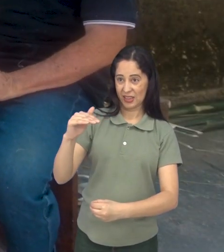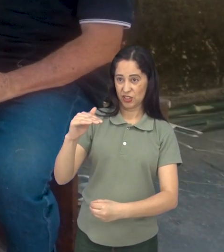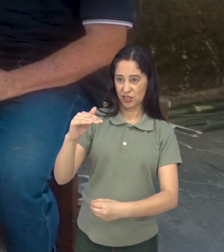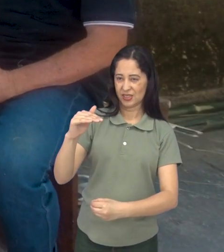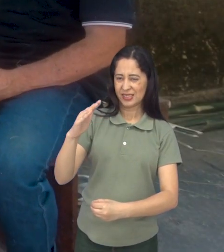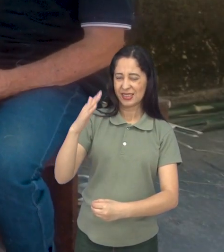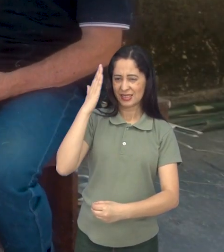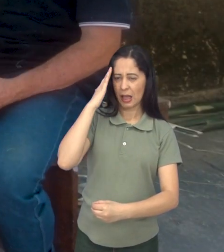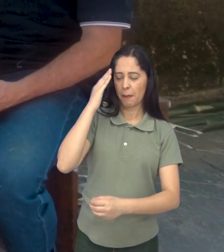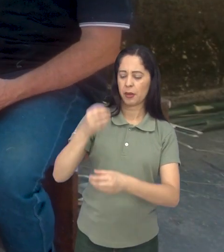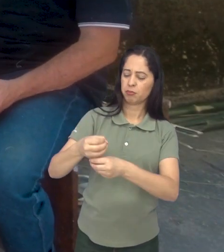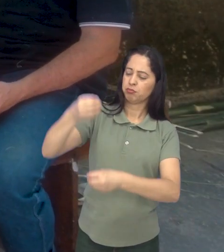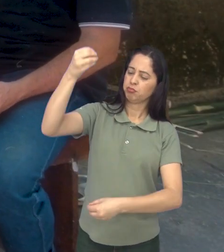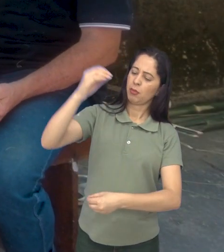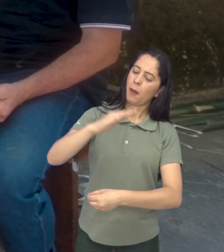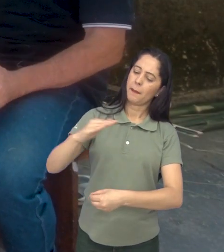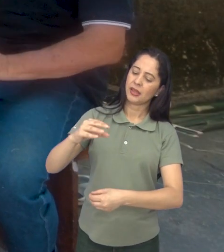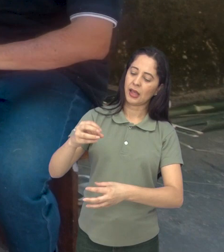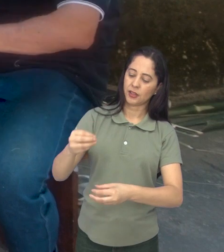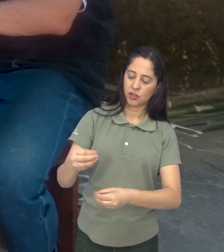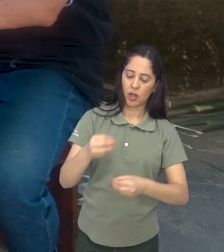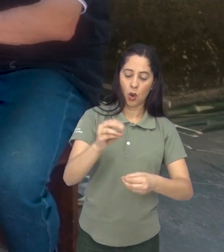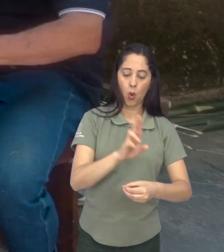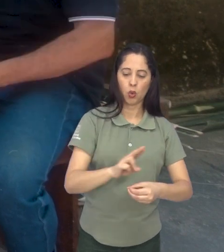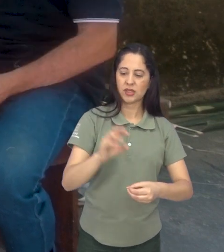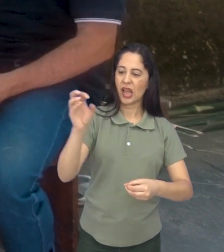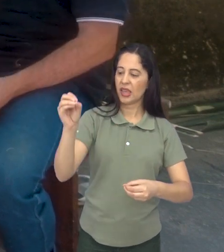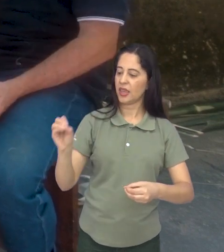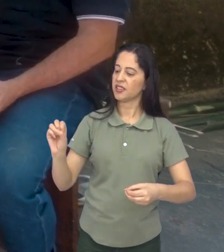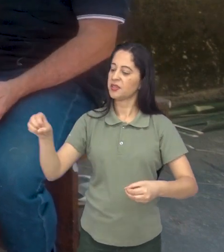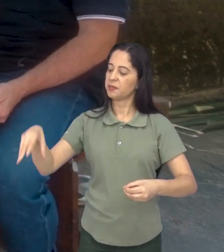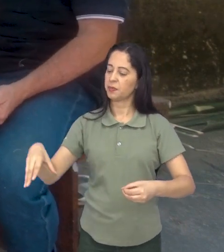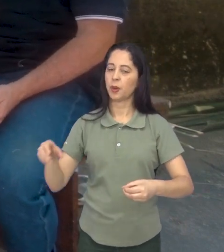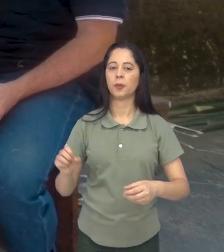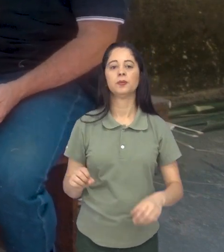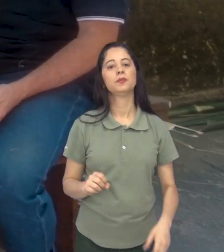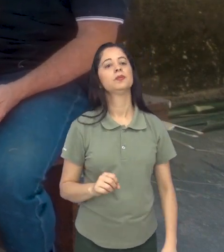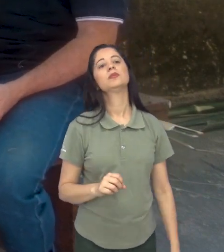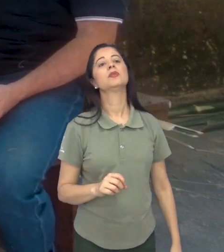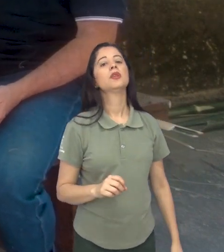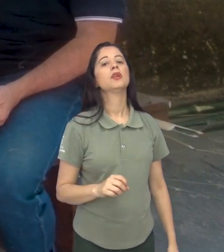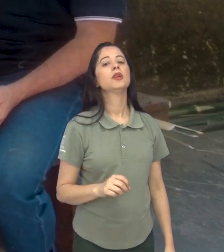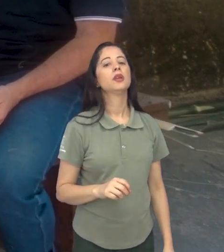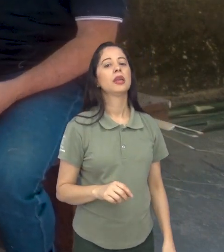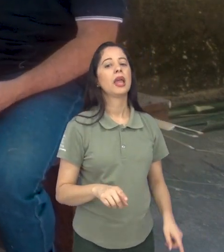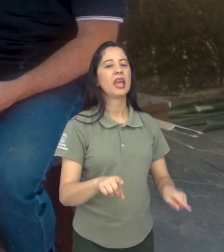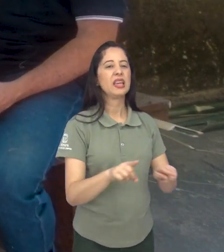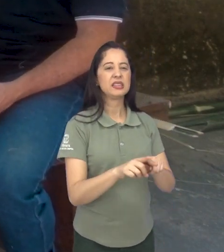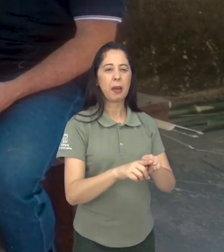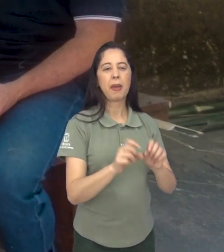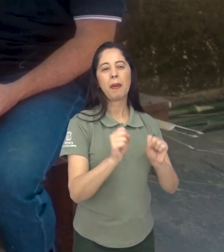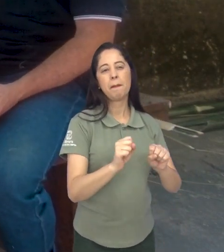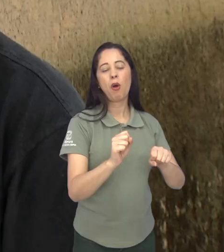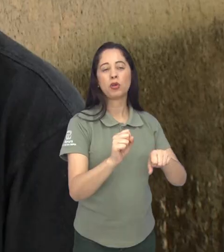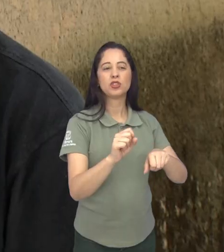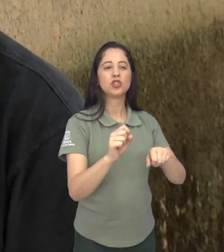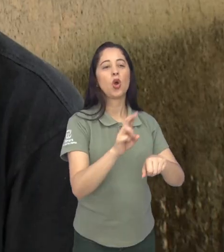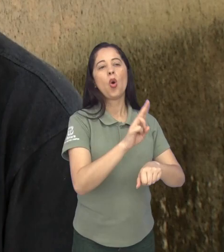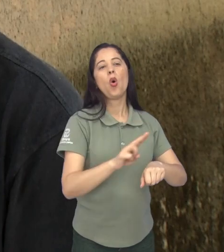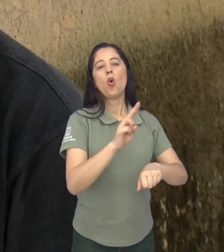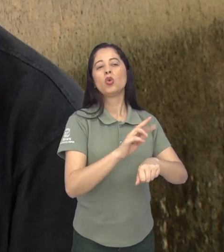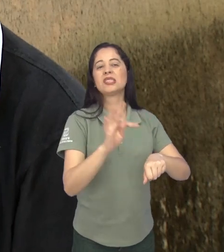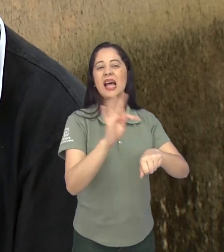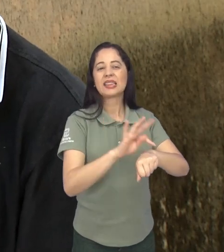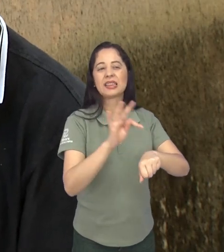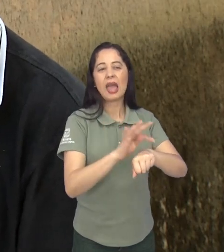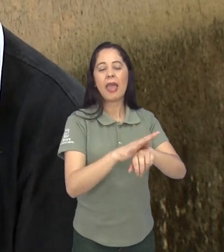perde 75% do bambu. É descartado. É nessa técnica também que a gente faz os